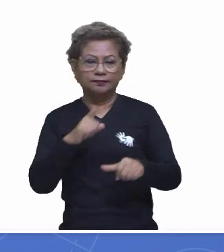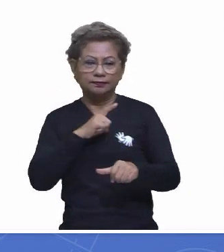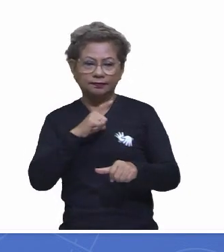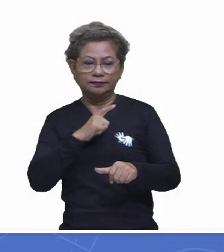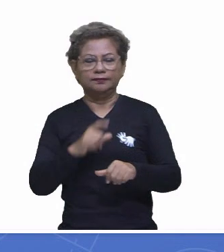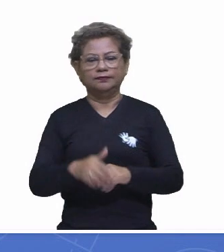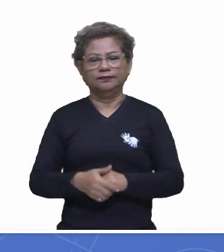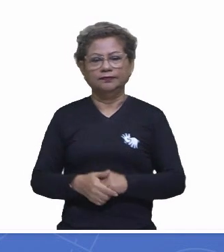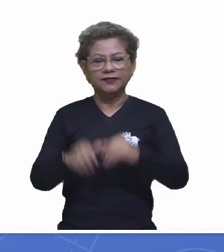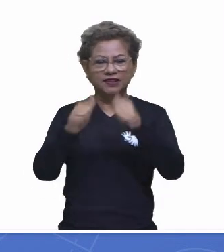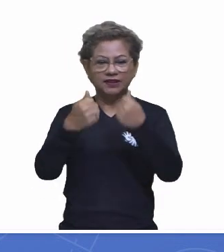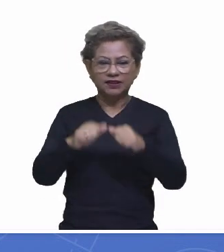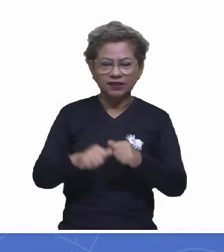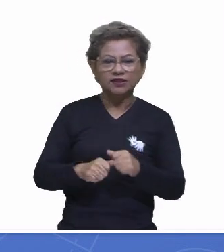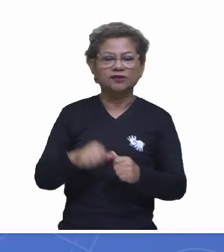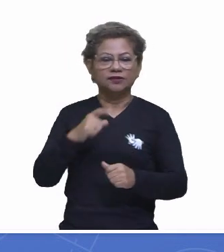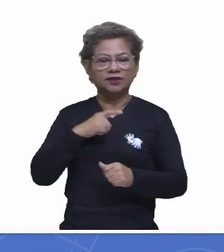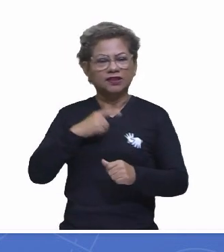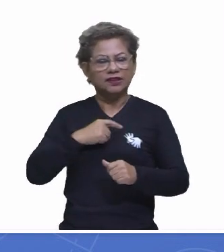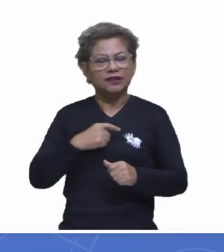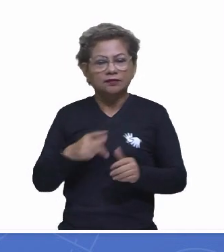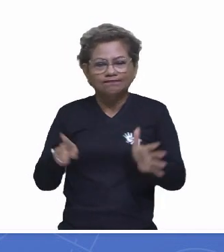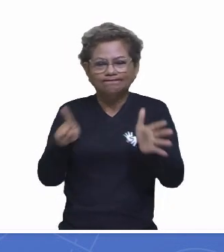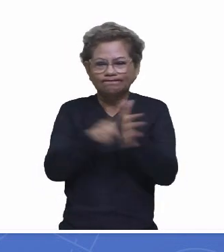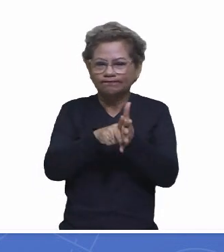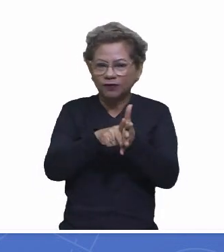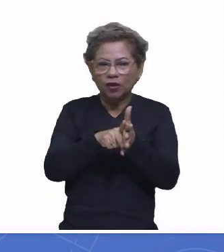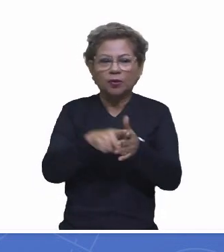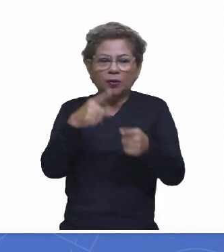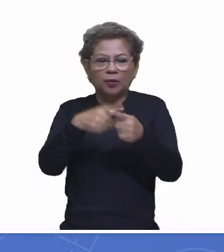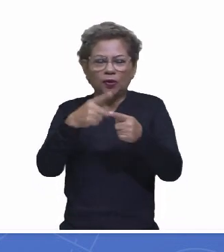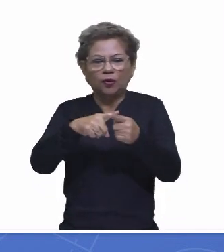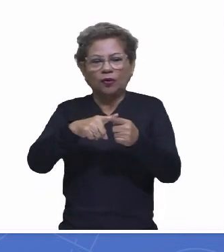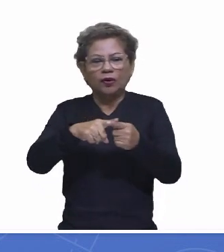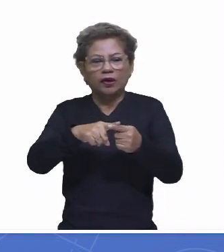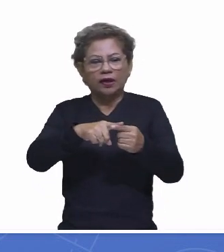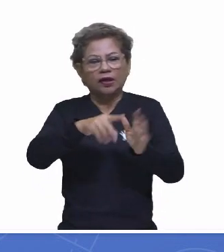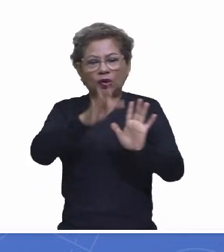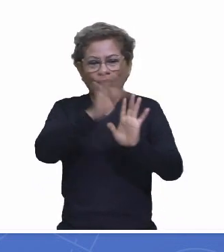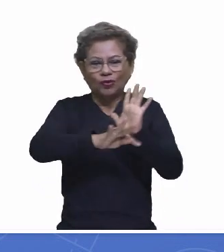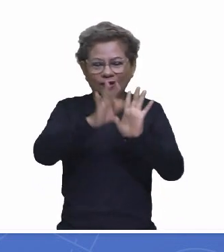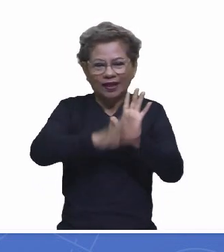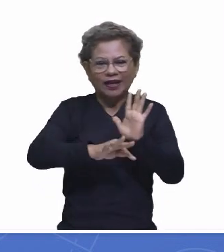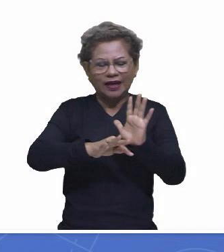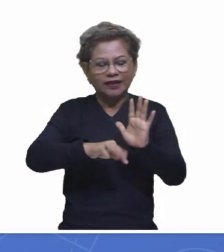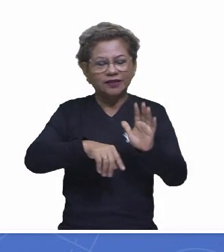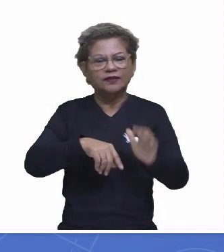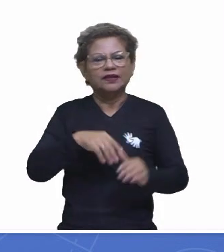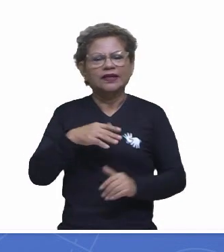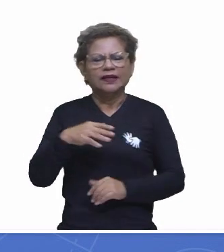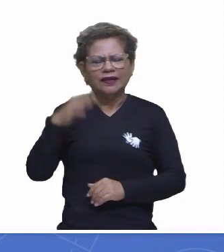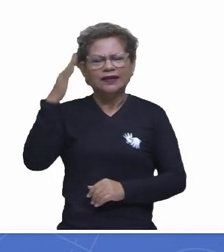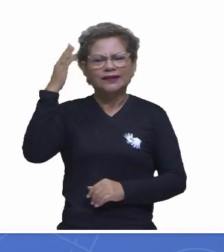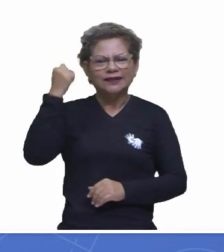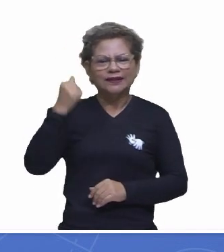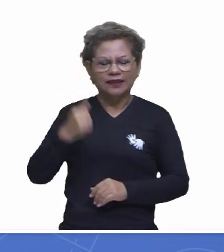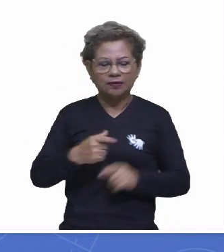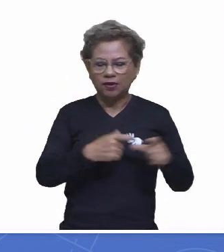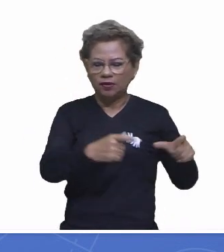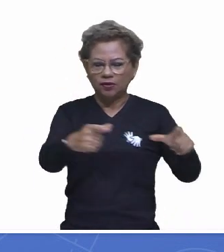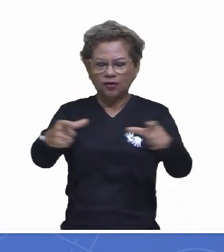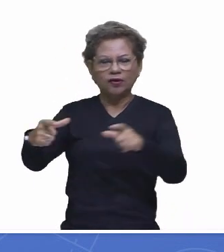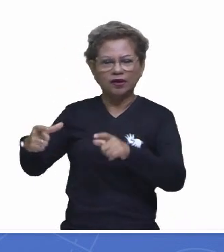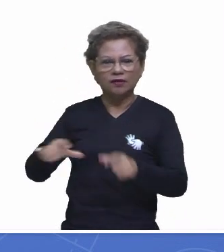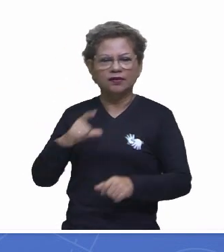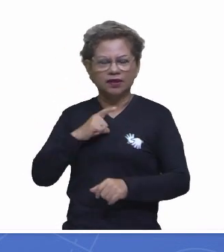A, descritivo e argumentativo, pois o enunciador destaca cada lugar por onde passa, argumentando